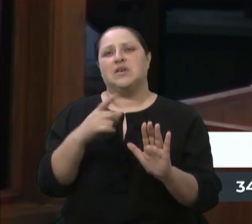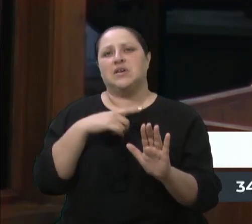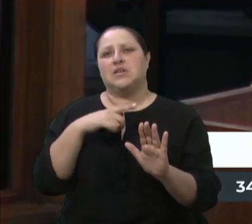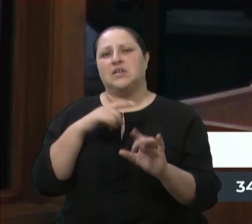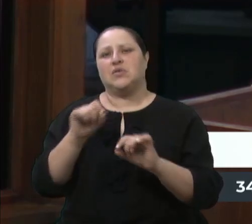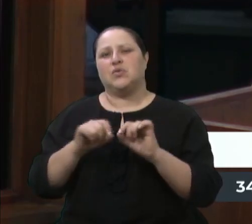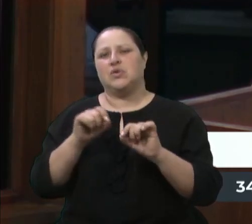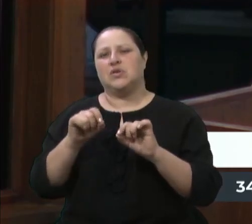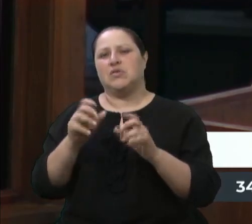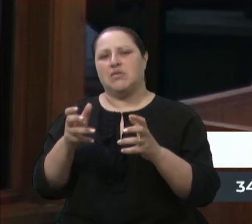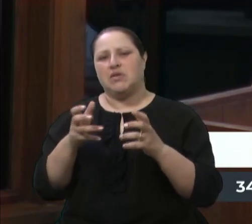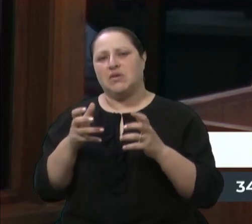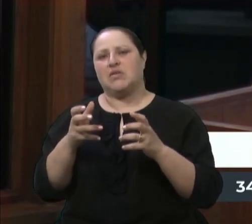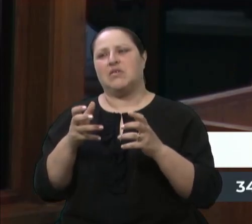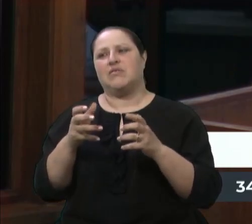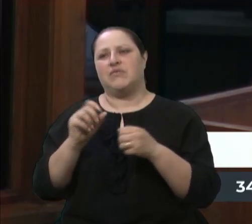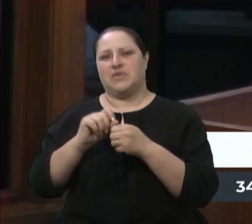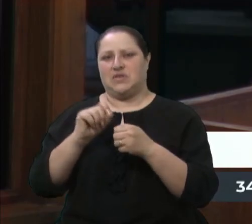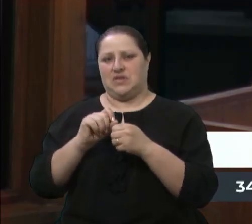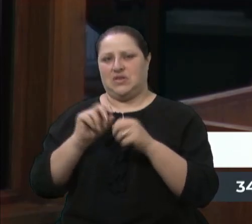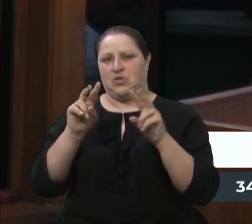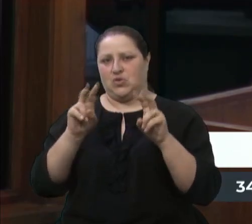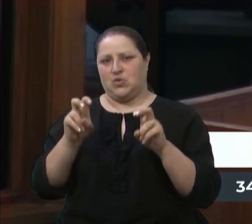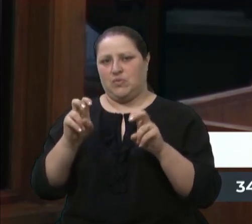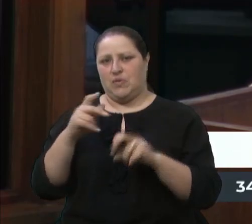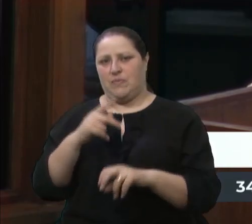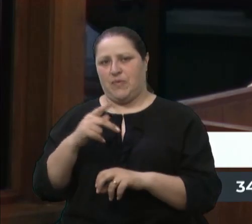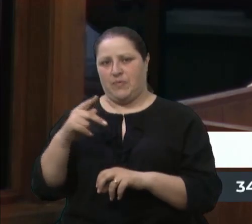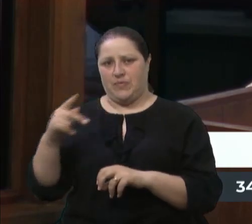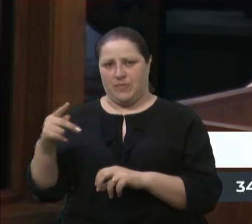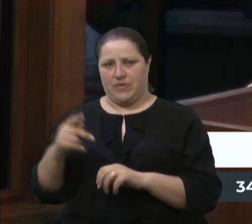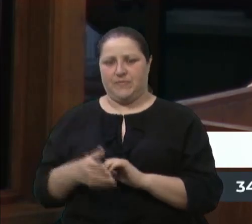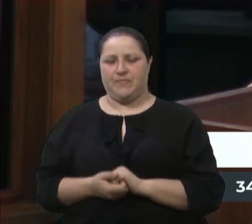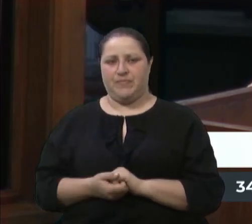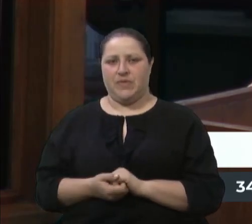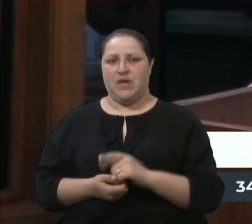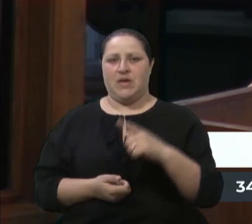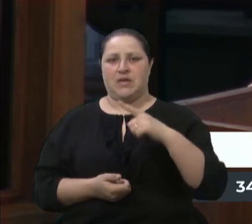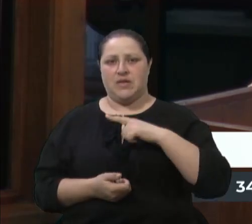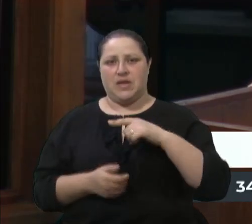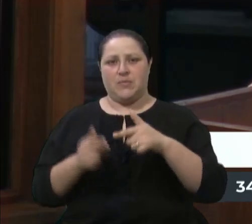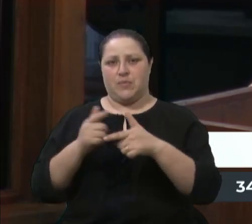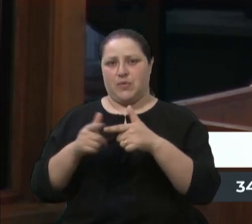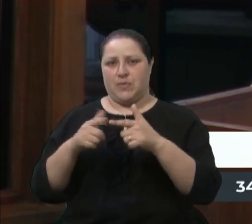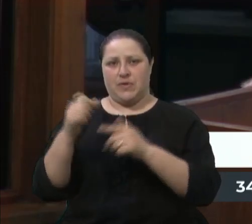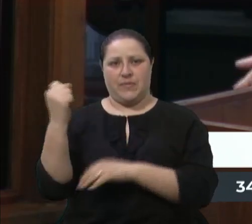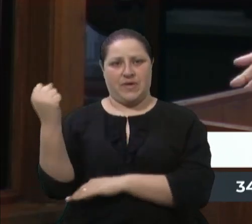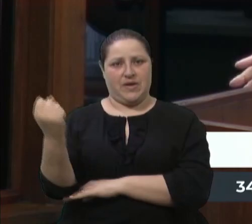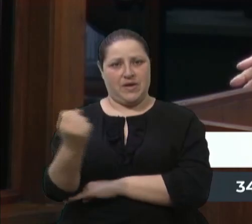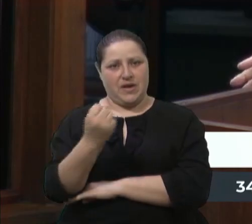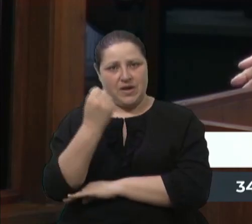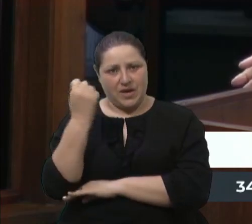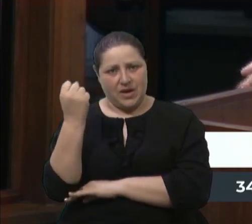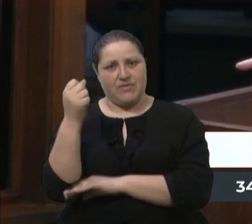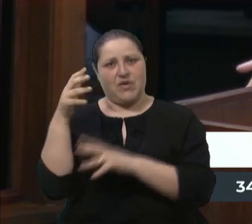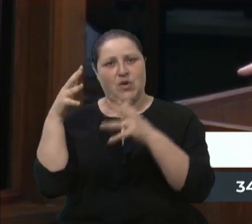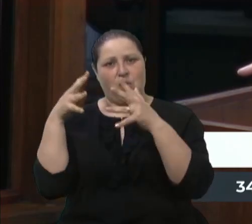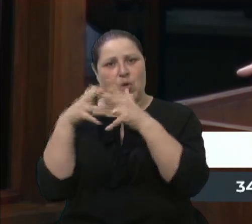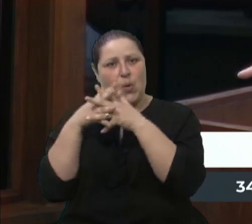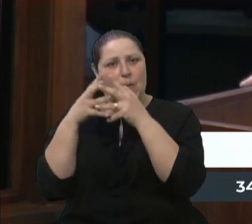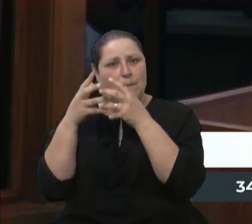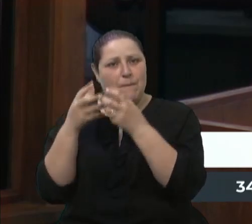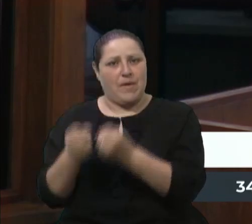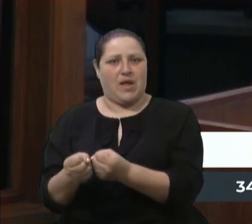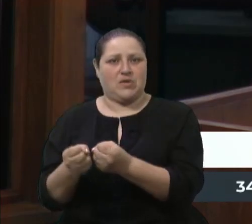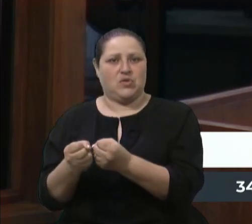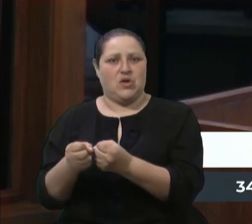se pretende com as PPPs. Só que nós temos problemas graves e complexos que